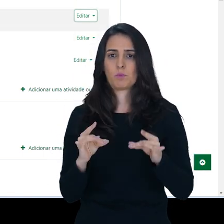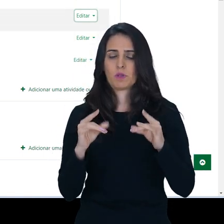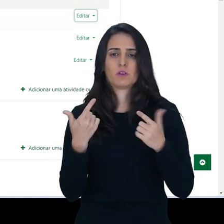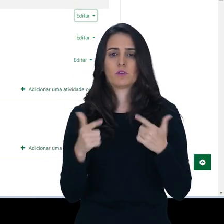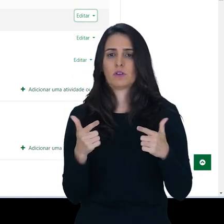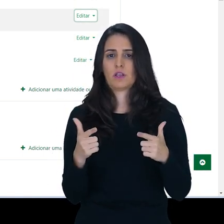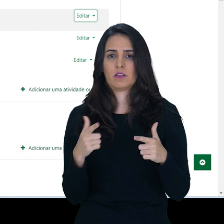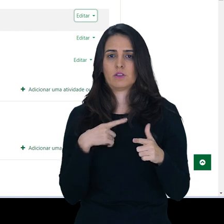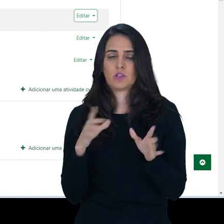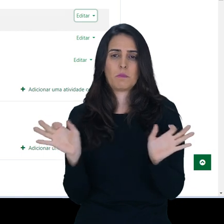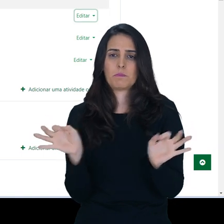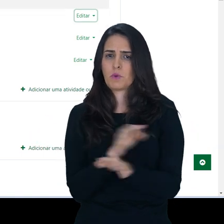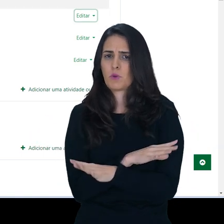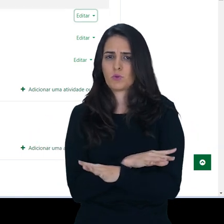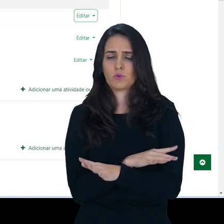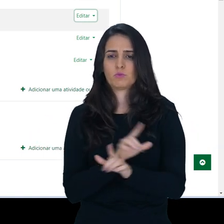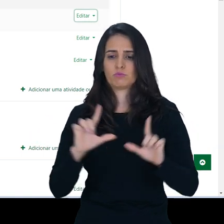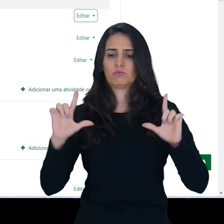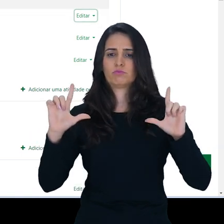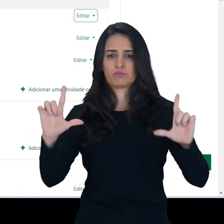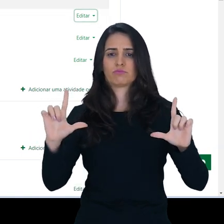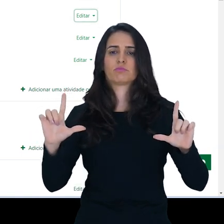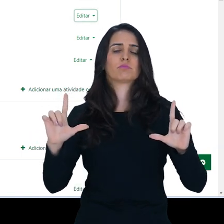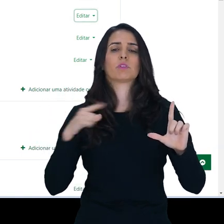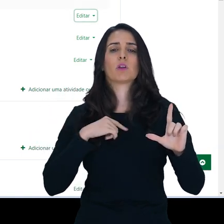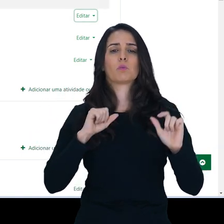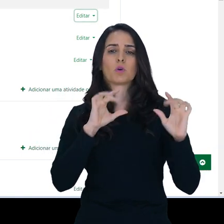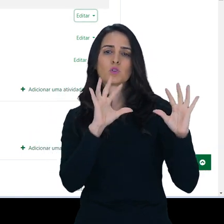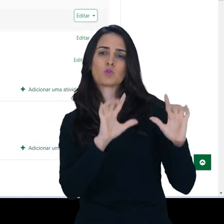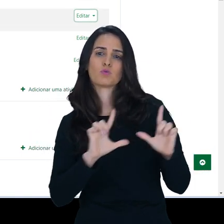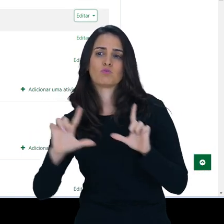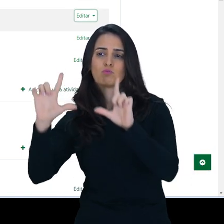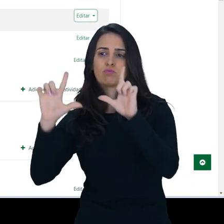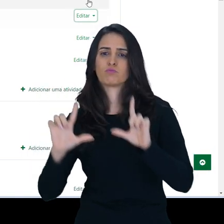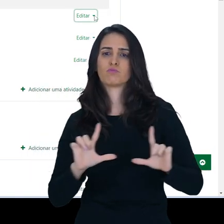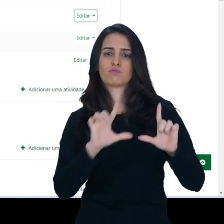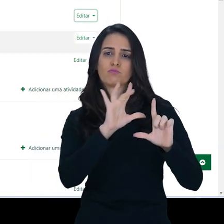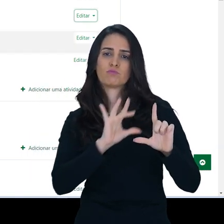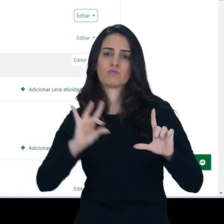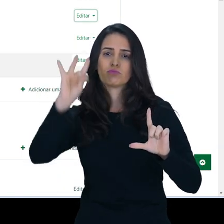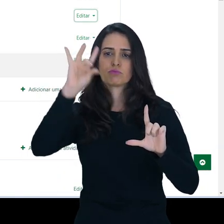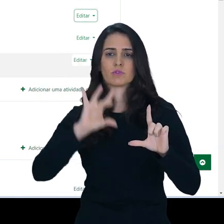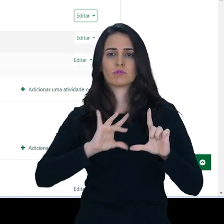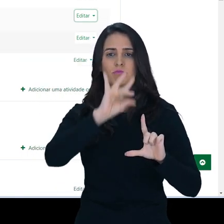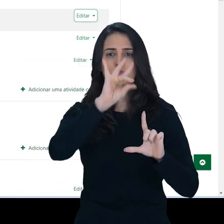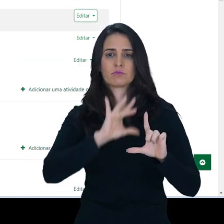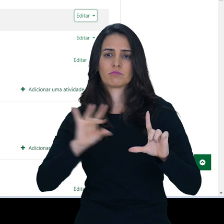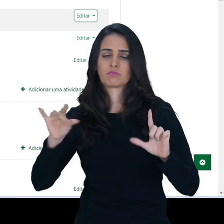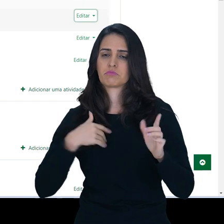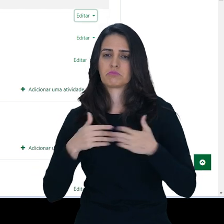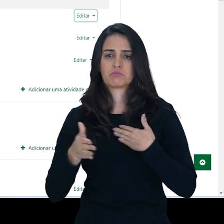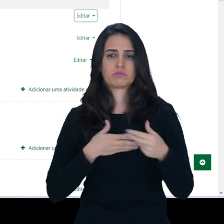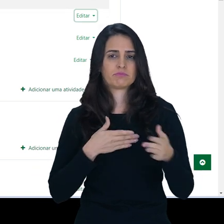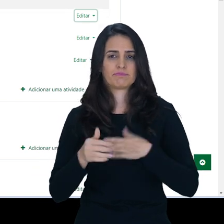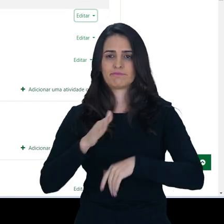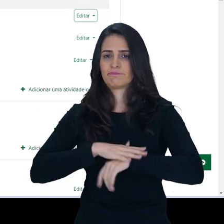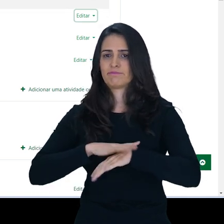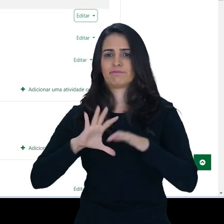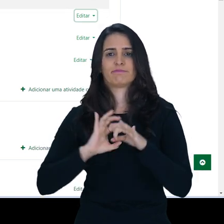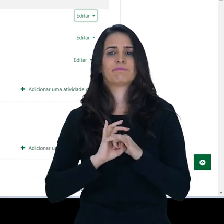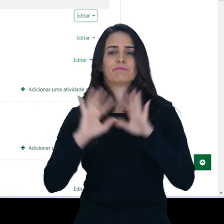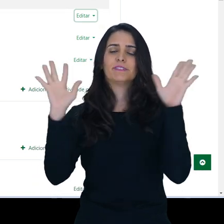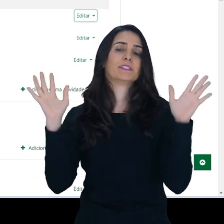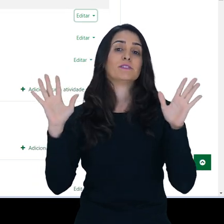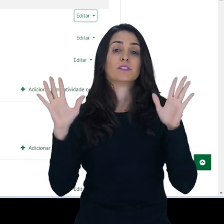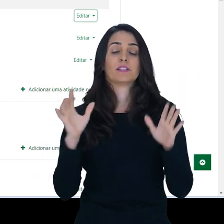ele fica prontamente aqui para eu mover para onde eu quiser, então isso é muito útil também quando a gente faz